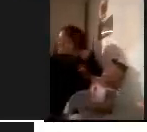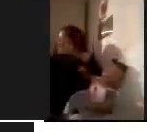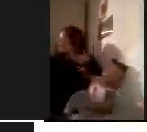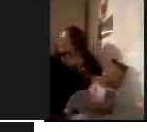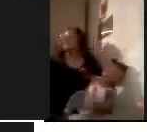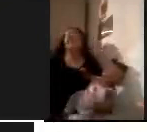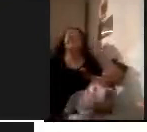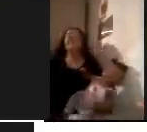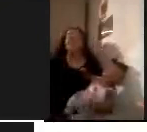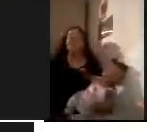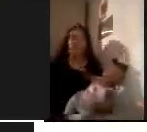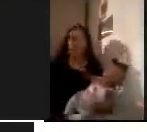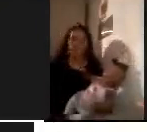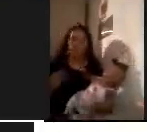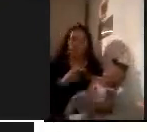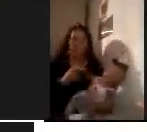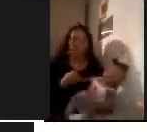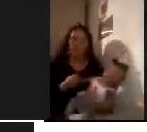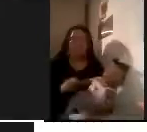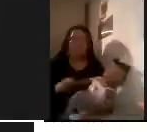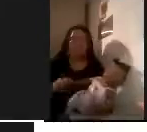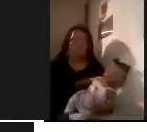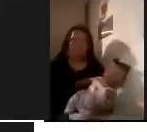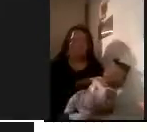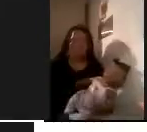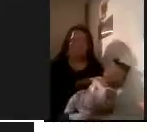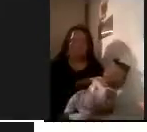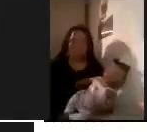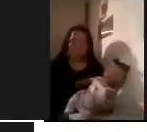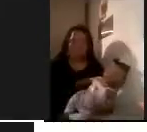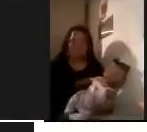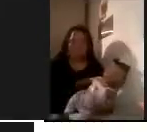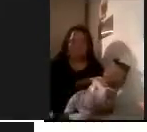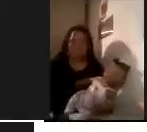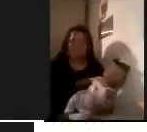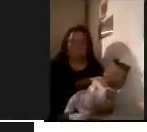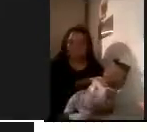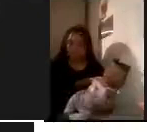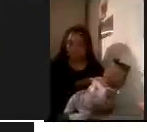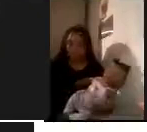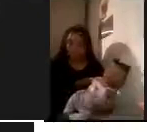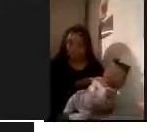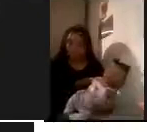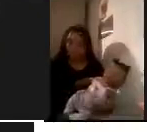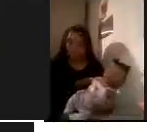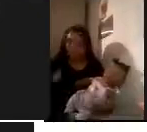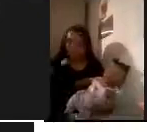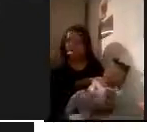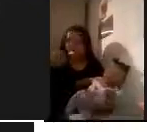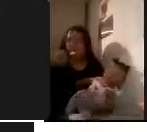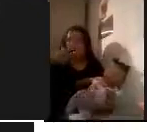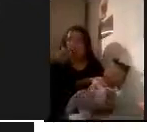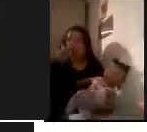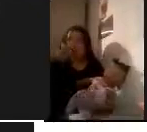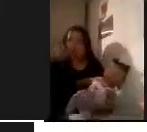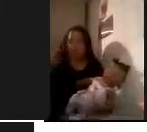Então, eu passei mal duas vezes no mesmo dia, no parto normal, que foi o dessa adolescente, e no parto cesárea logo em seguida. E no meu eu não passei